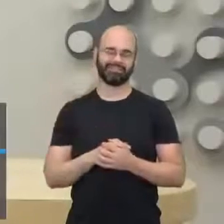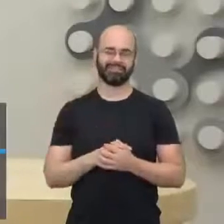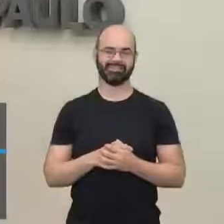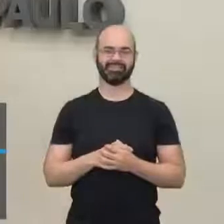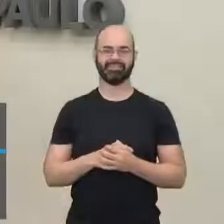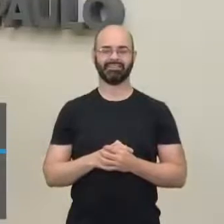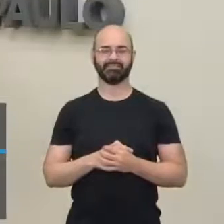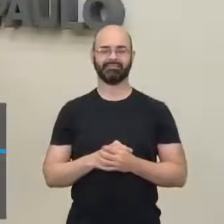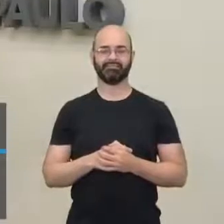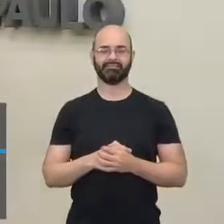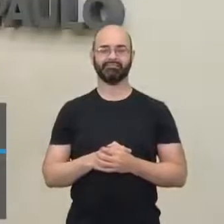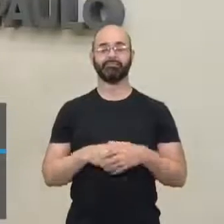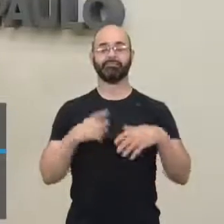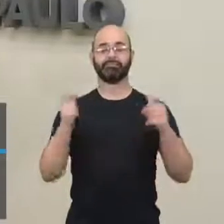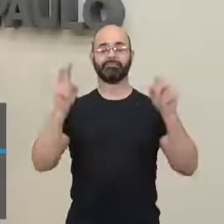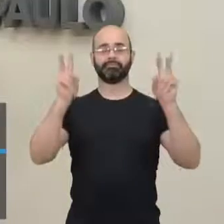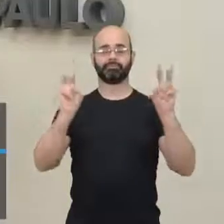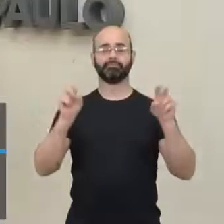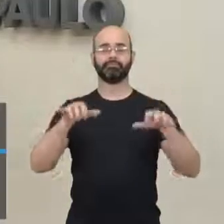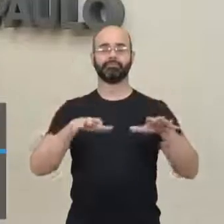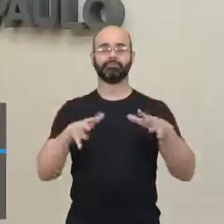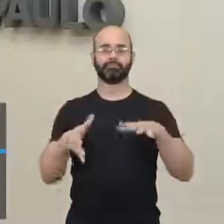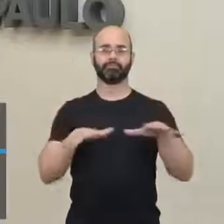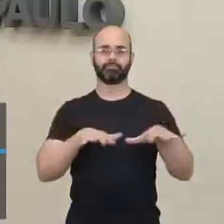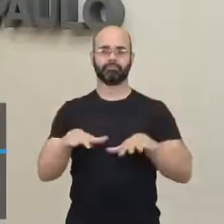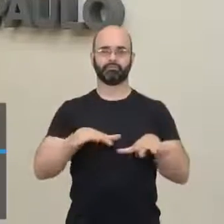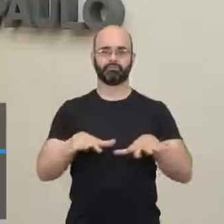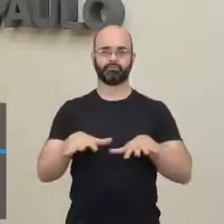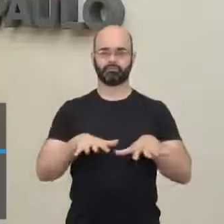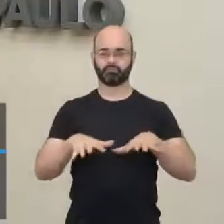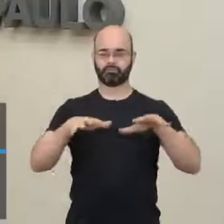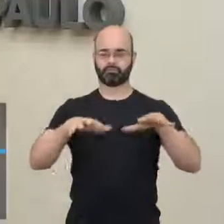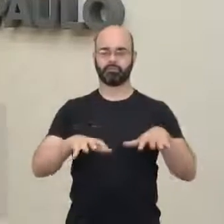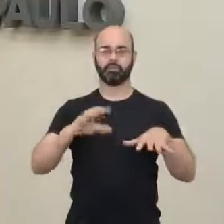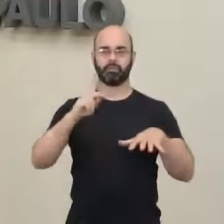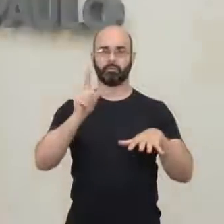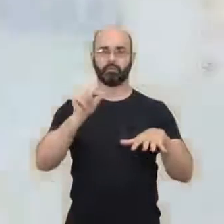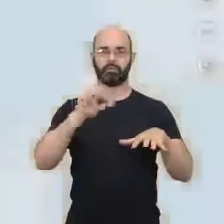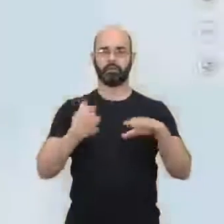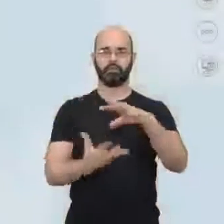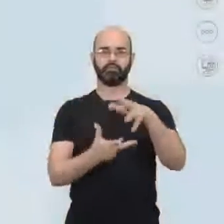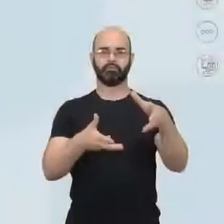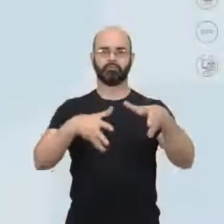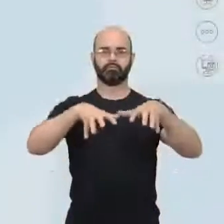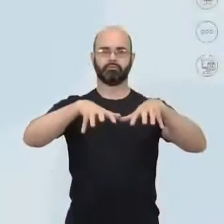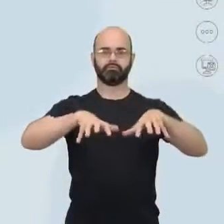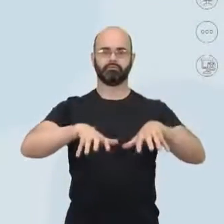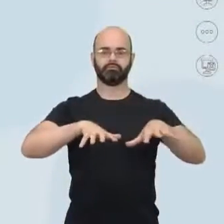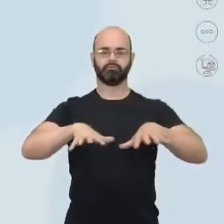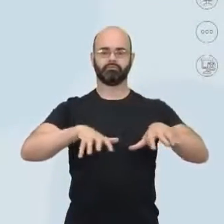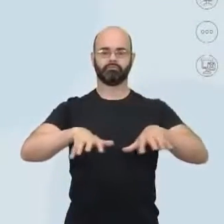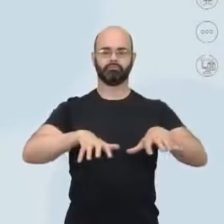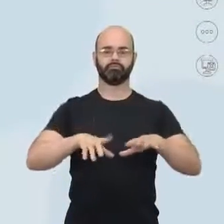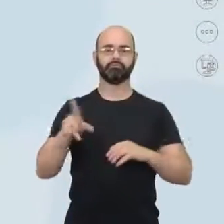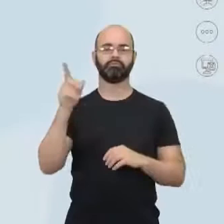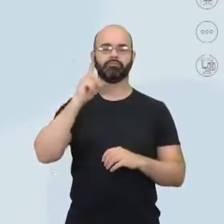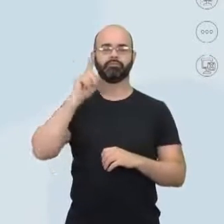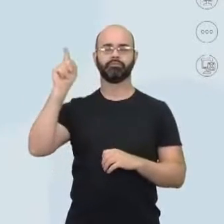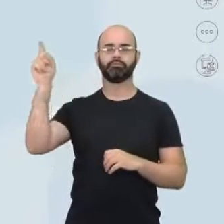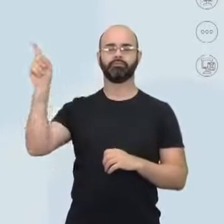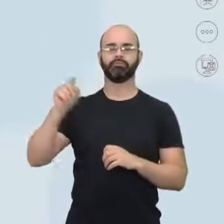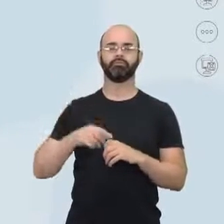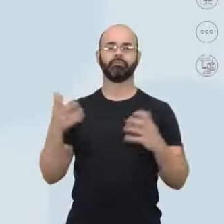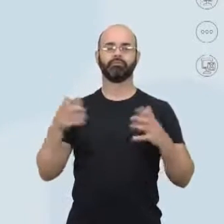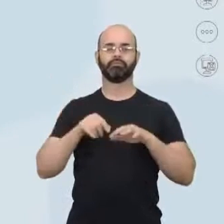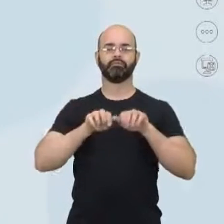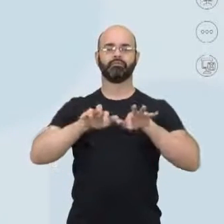Bom, falando sobre o movimento das placas, tem as correntes aí de convecções da Terra. Né? Aí o professor Joel conhece